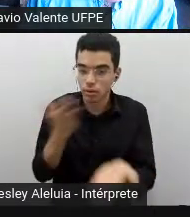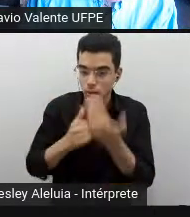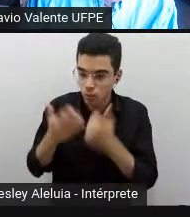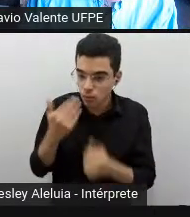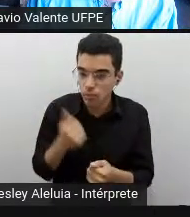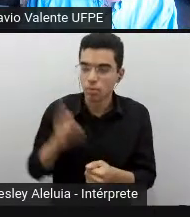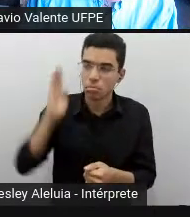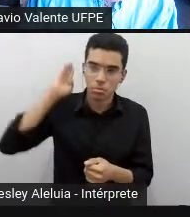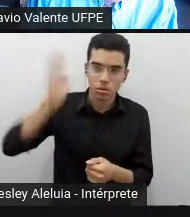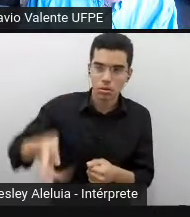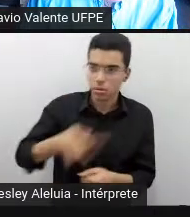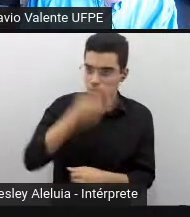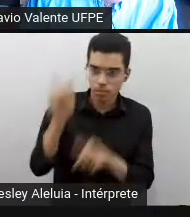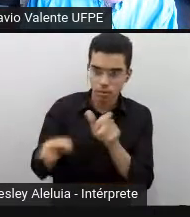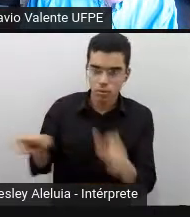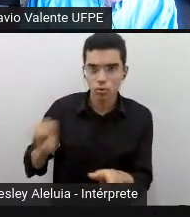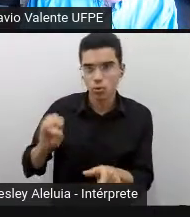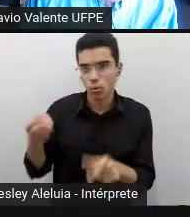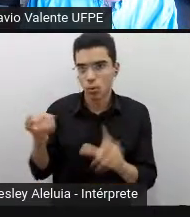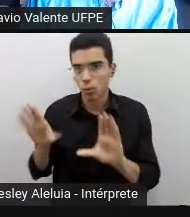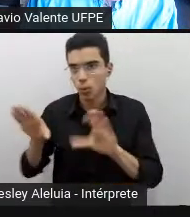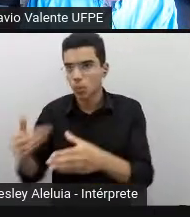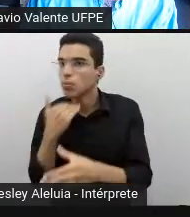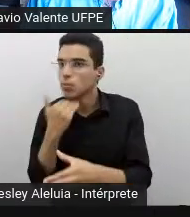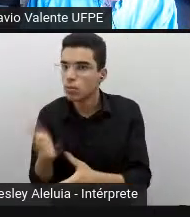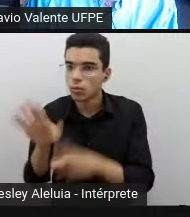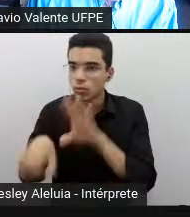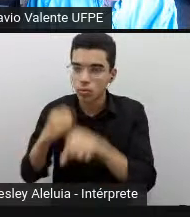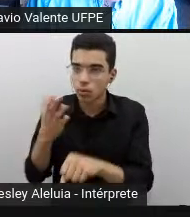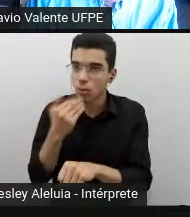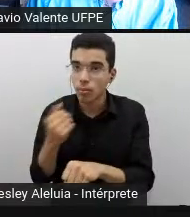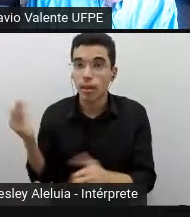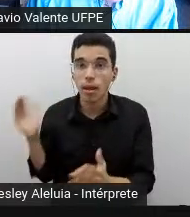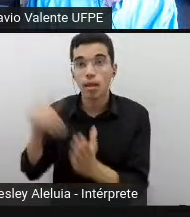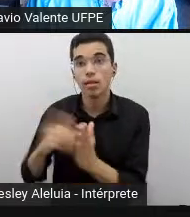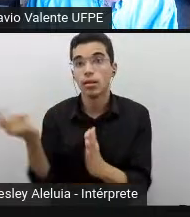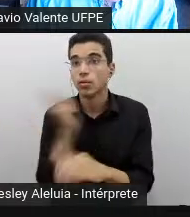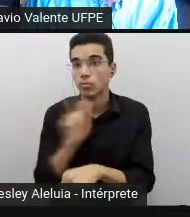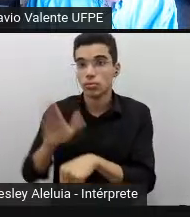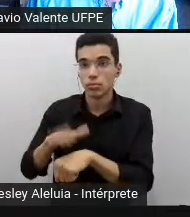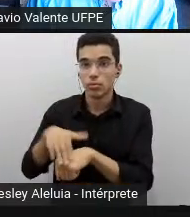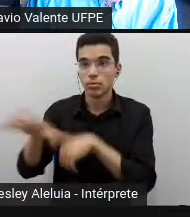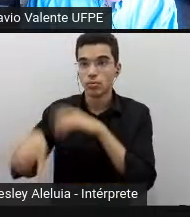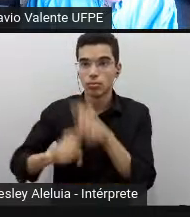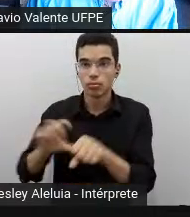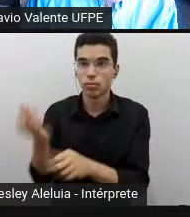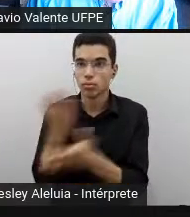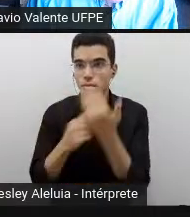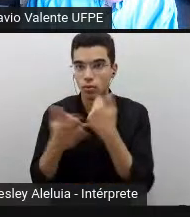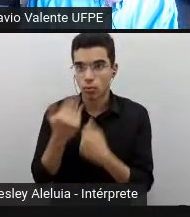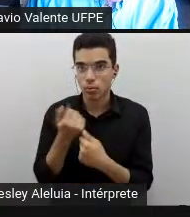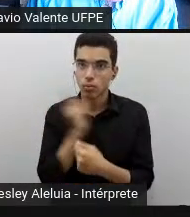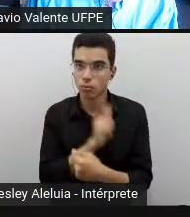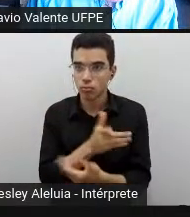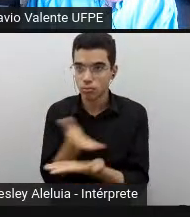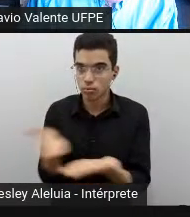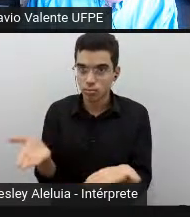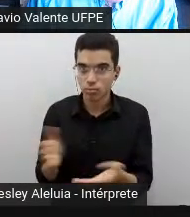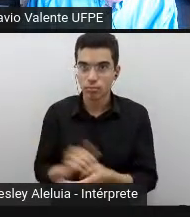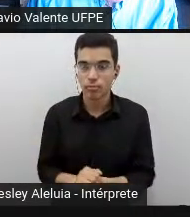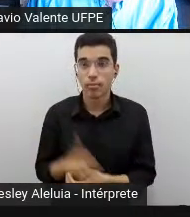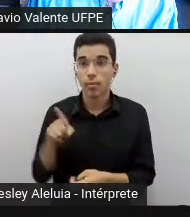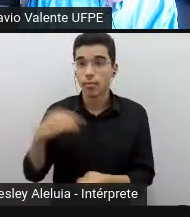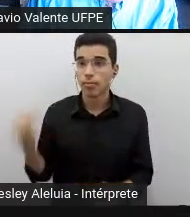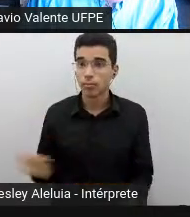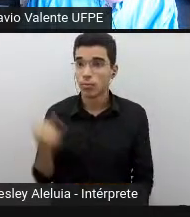grupos incapazes de obtê-los por conta própria, até que alcancem condições de fazê-lo. Isso é um passo fundamental. Pessoas que não estão